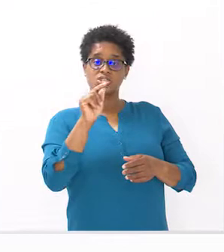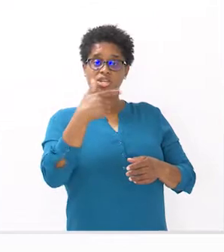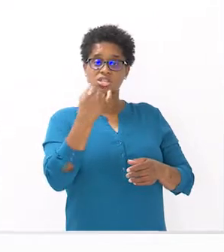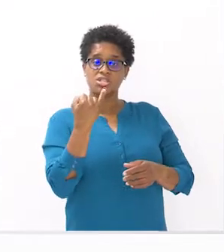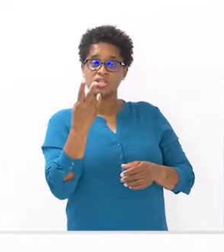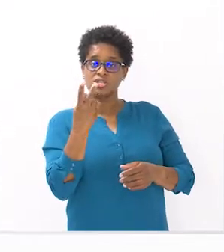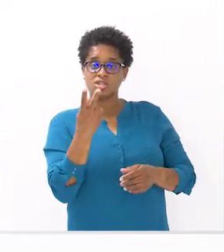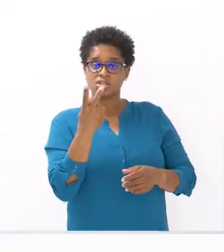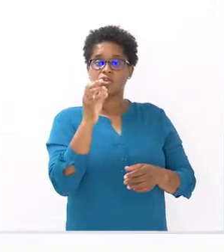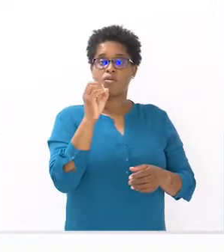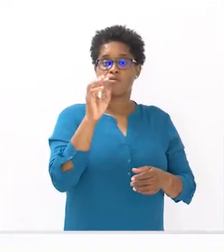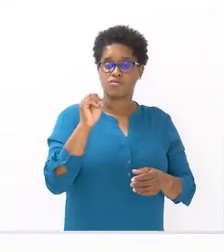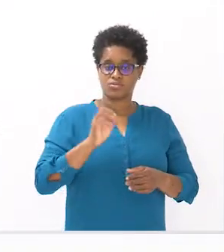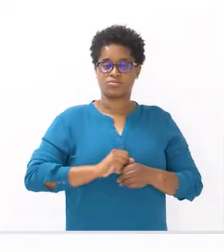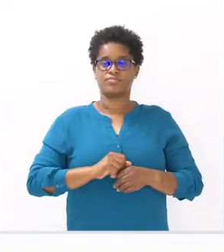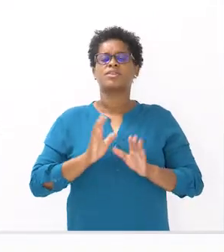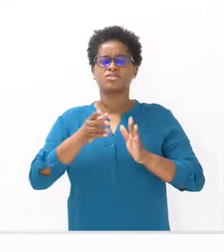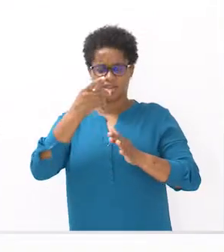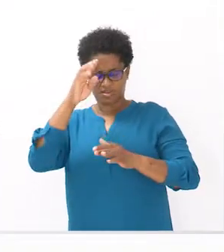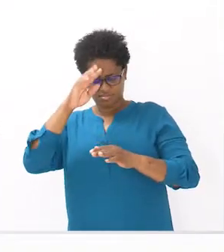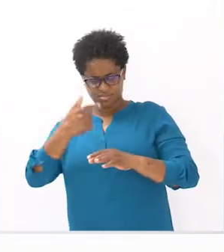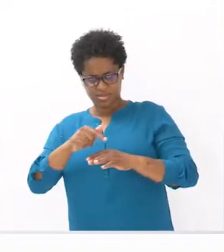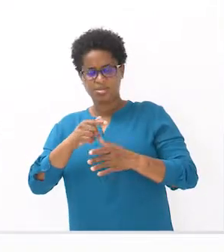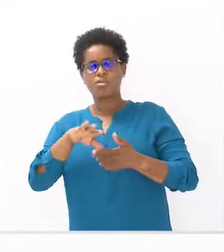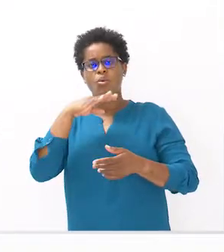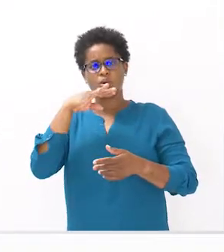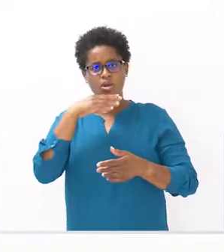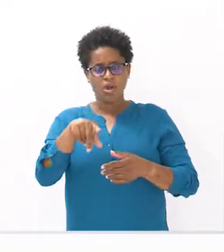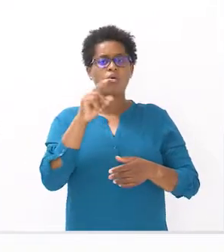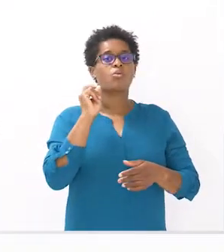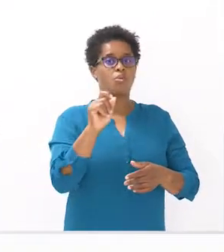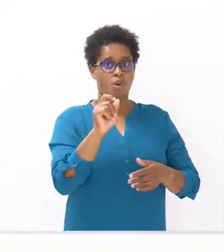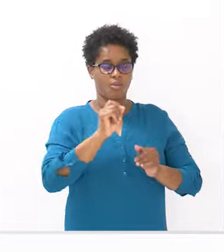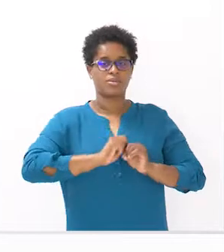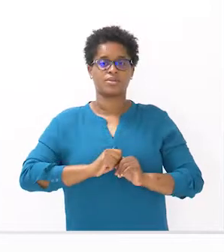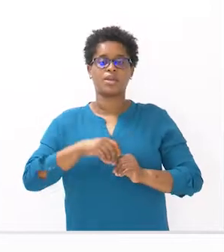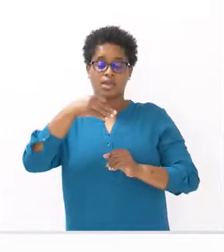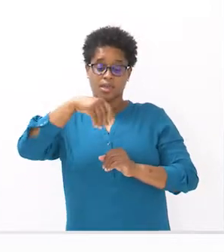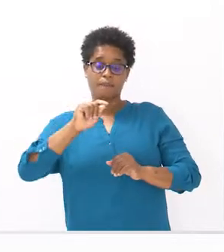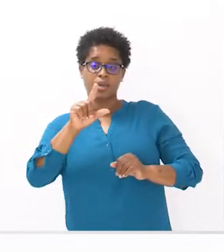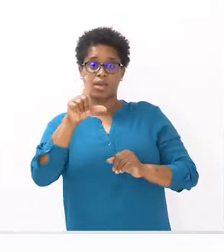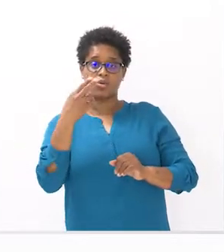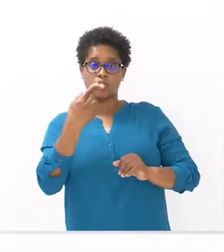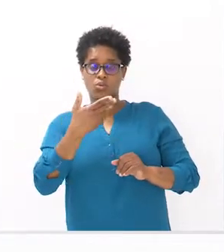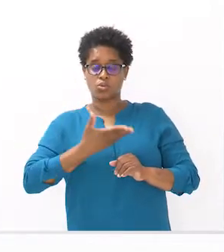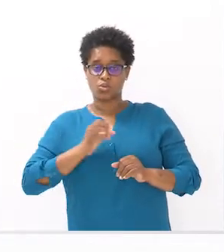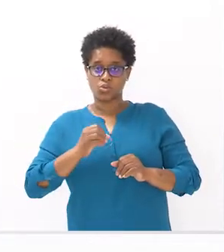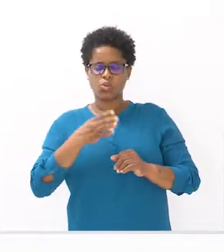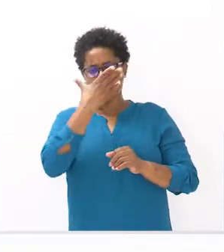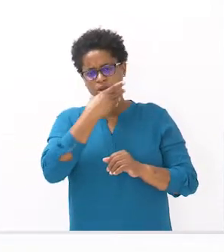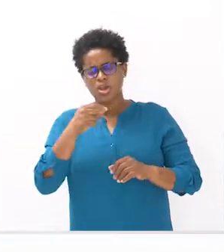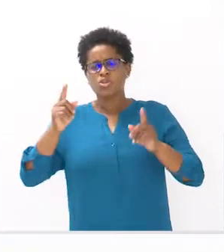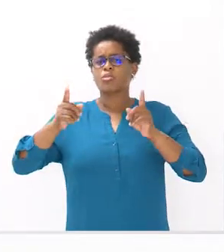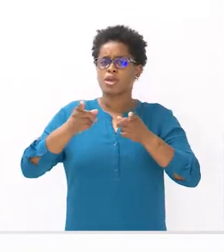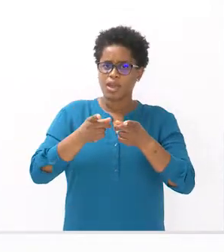adjetivos. Adjetivos. Então já temos o cão como o nome, peludo, bonito e